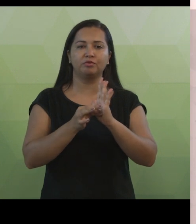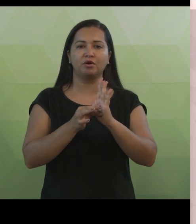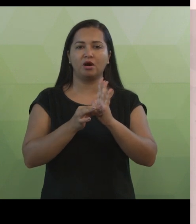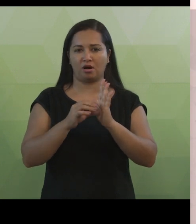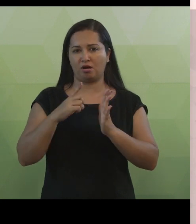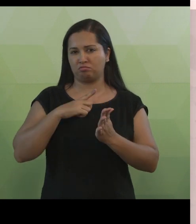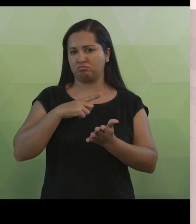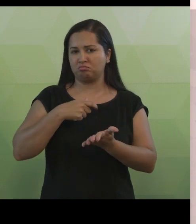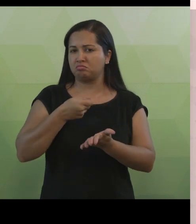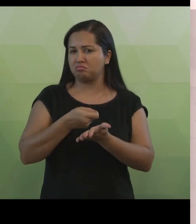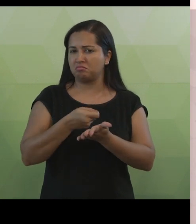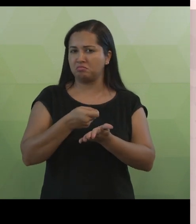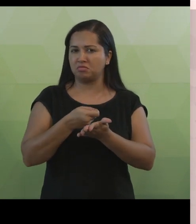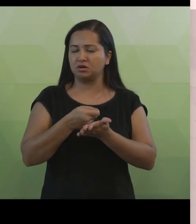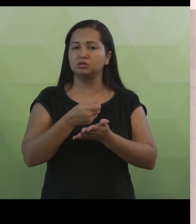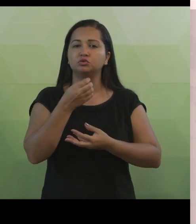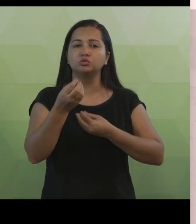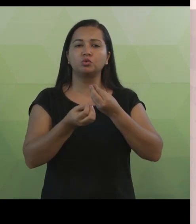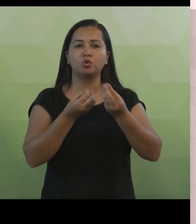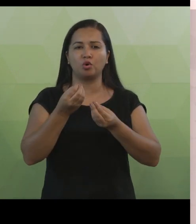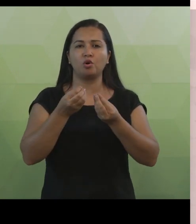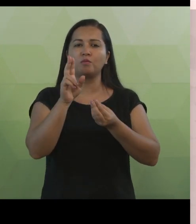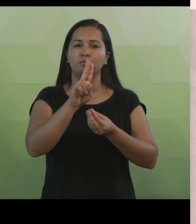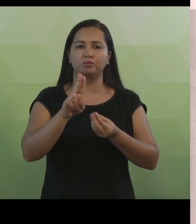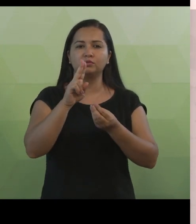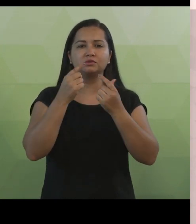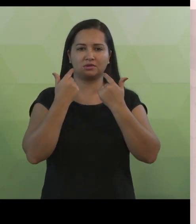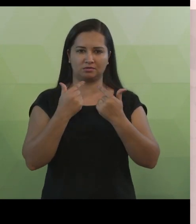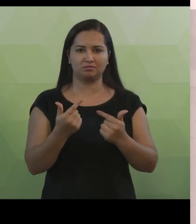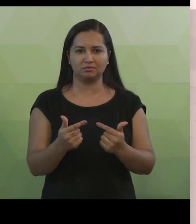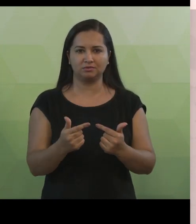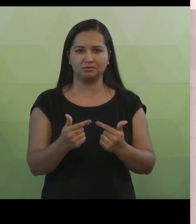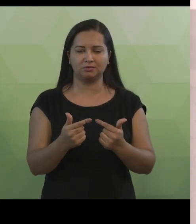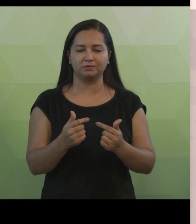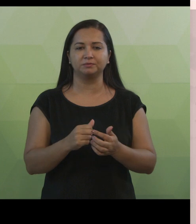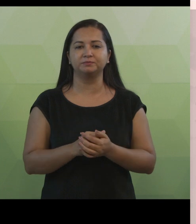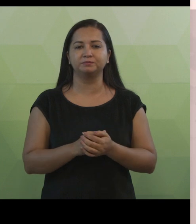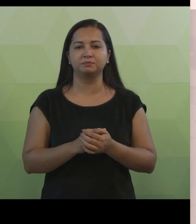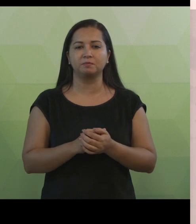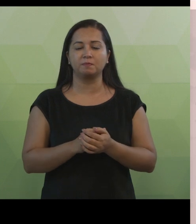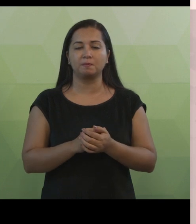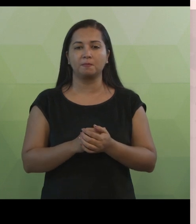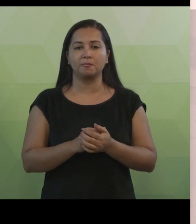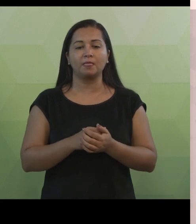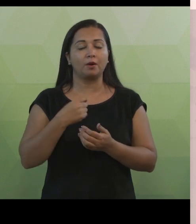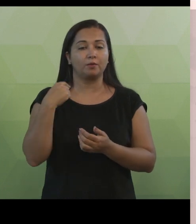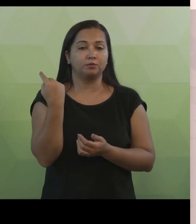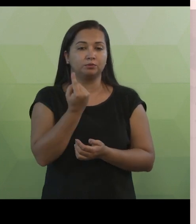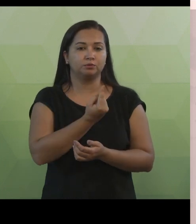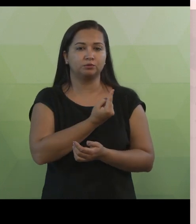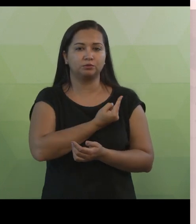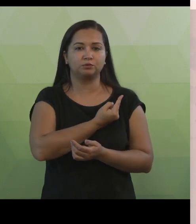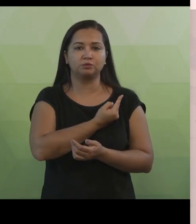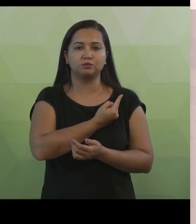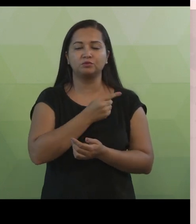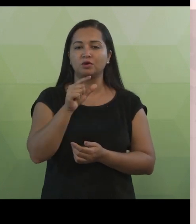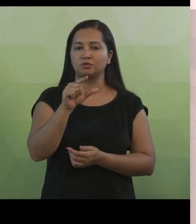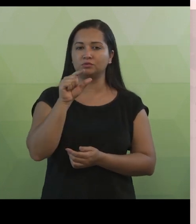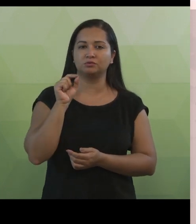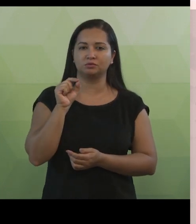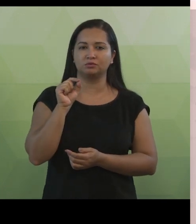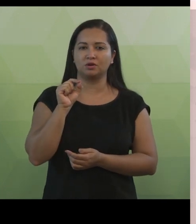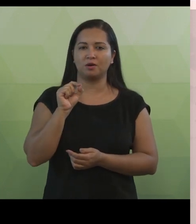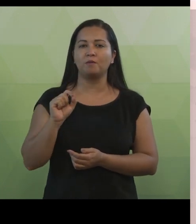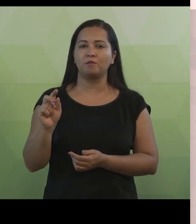aplicação. Isso significa que, quando definimos uma variável de determinado domínio de valor, essa variável pode